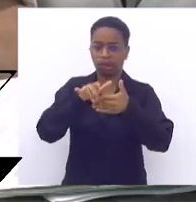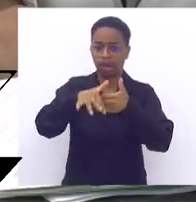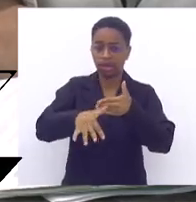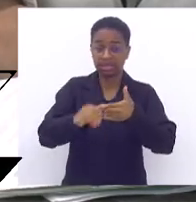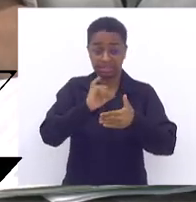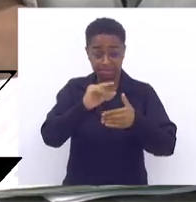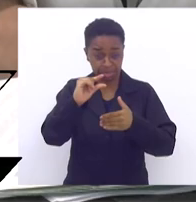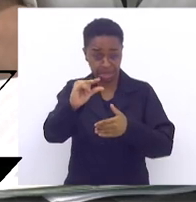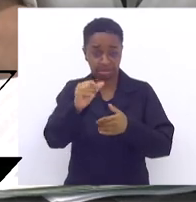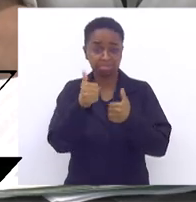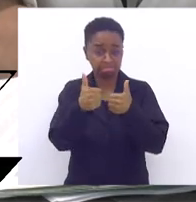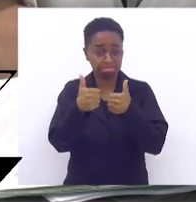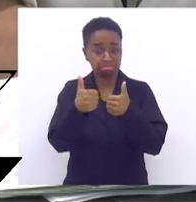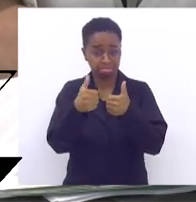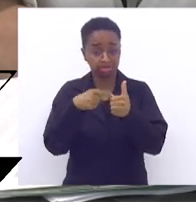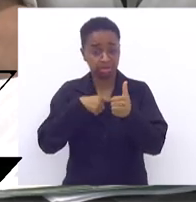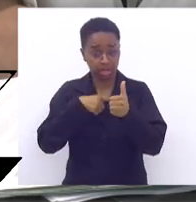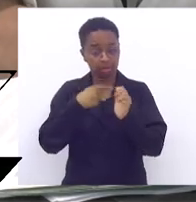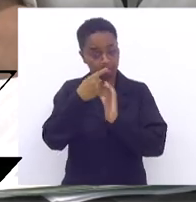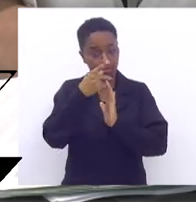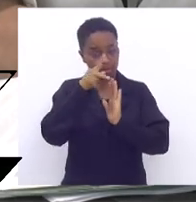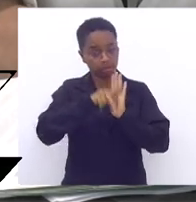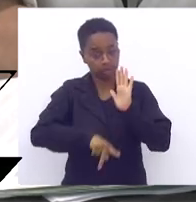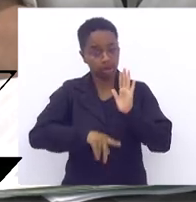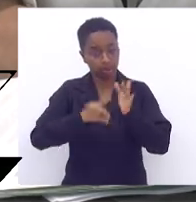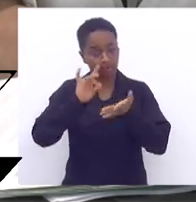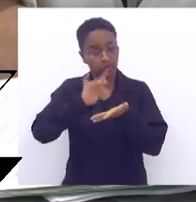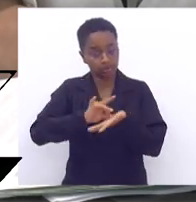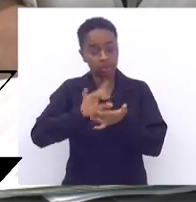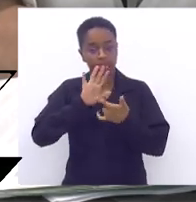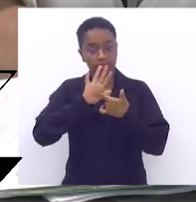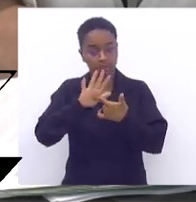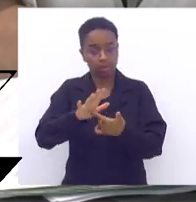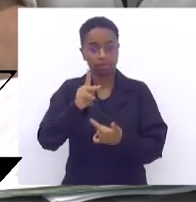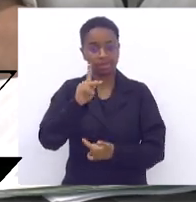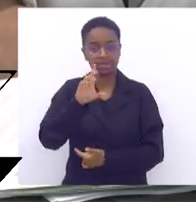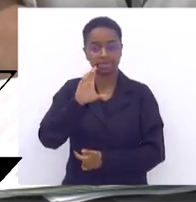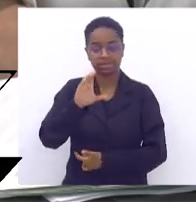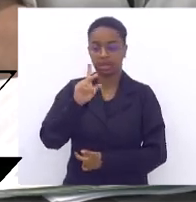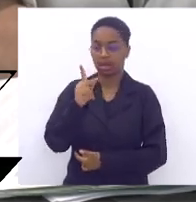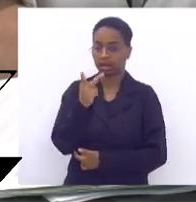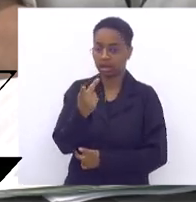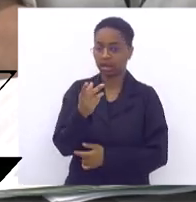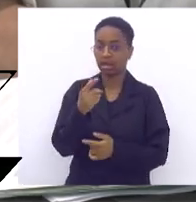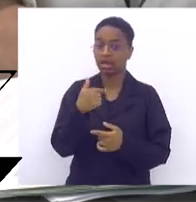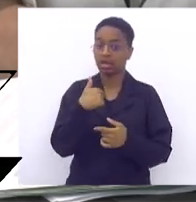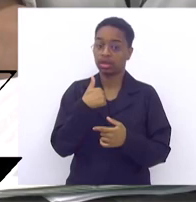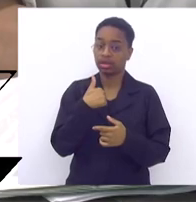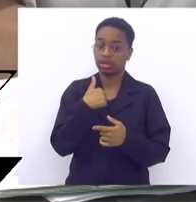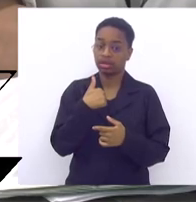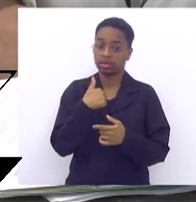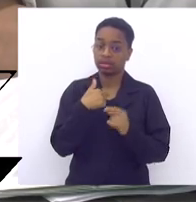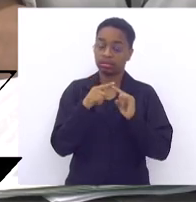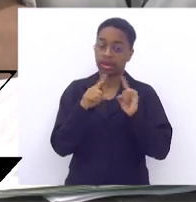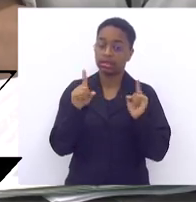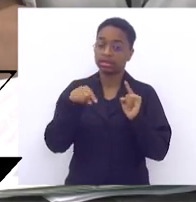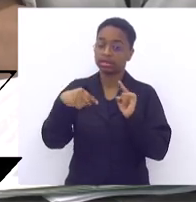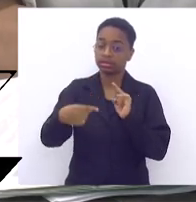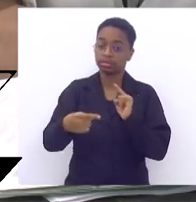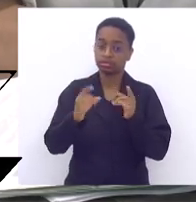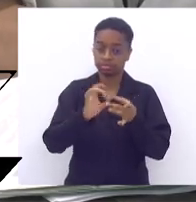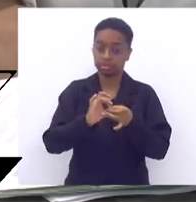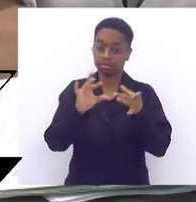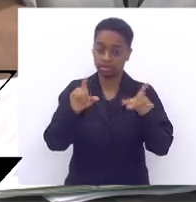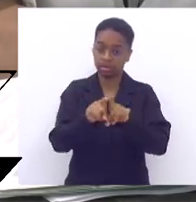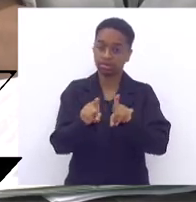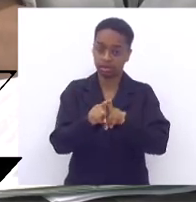até isentas, estava no projeto original, e as PCHs, para meu descontentamento, no acordo, foram permitidas